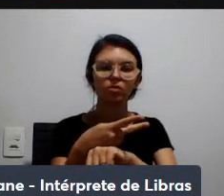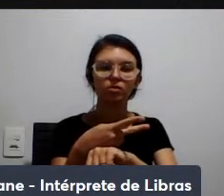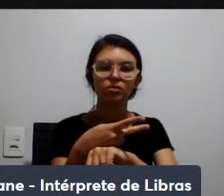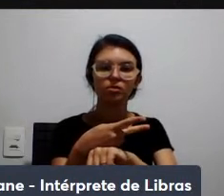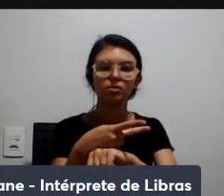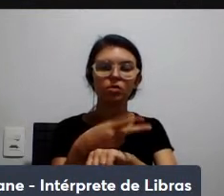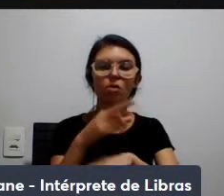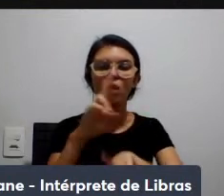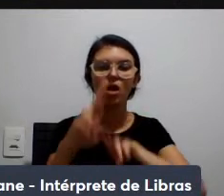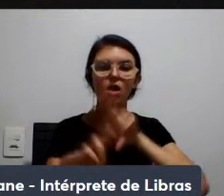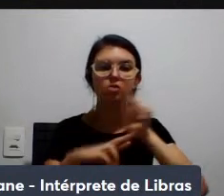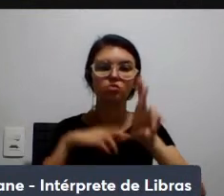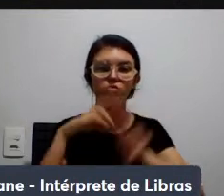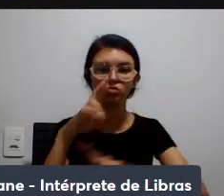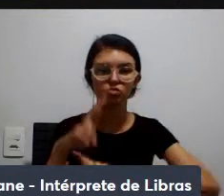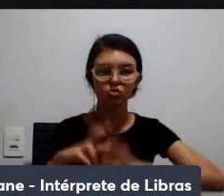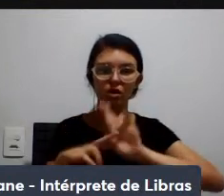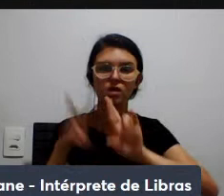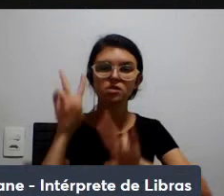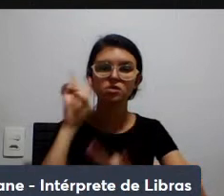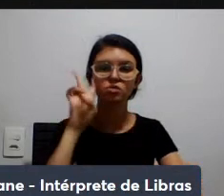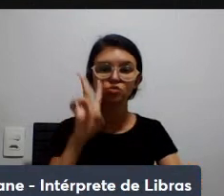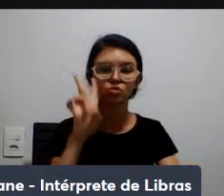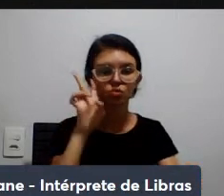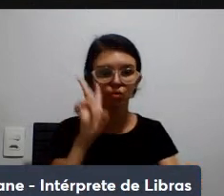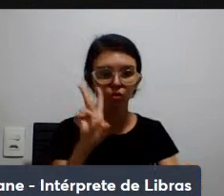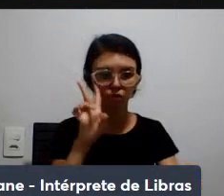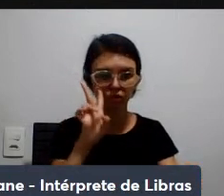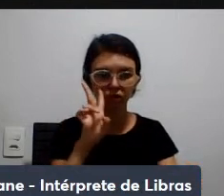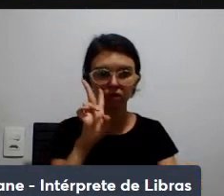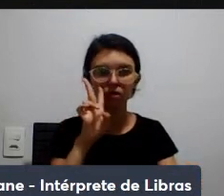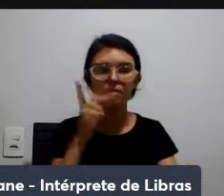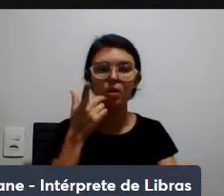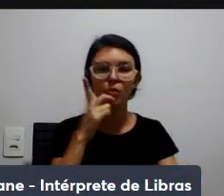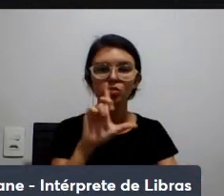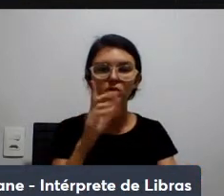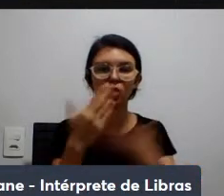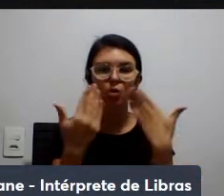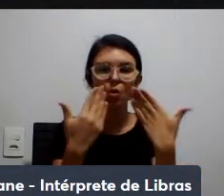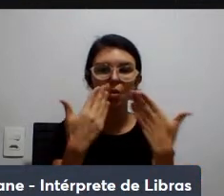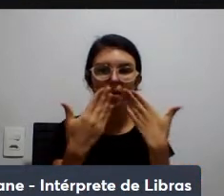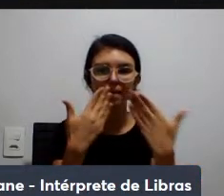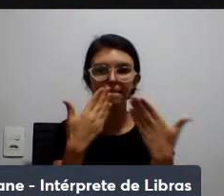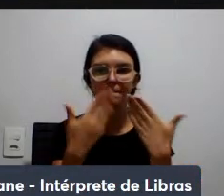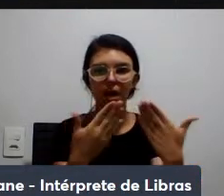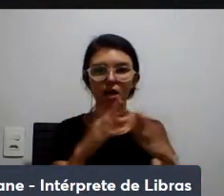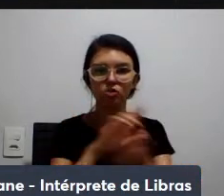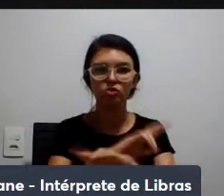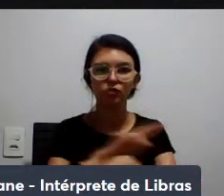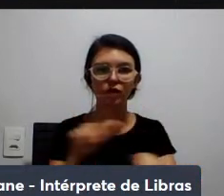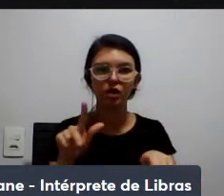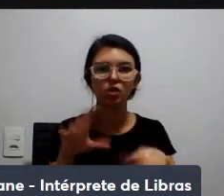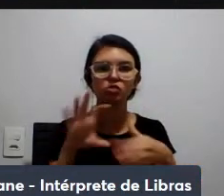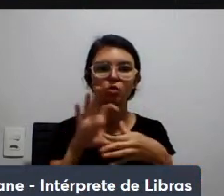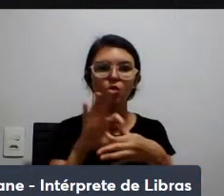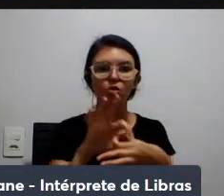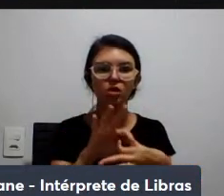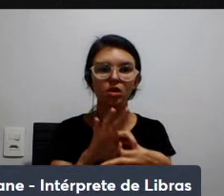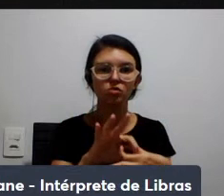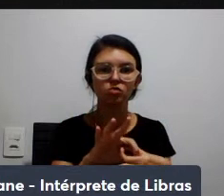relações, incluindo relações históricas para comparação entre diferentes contextos.